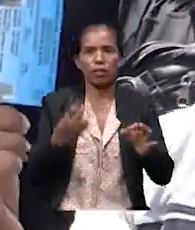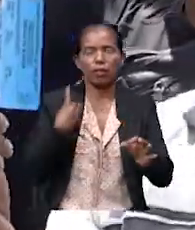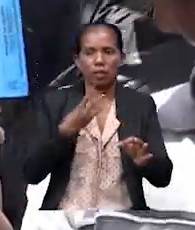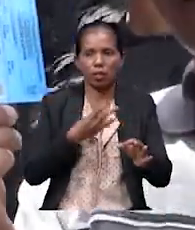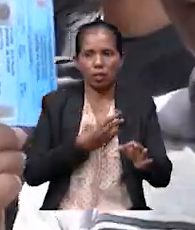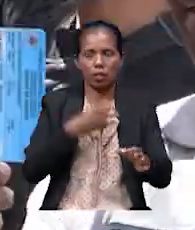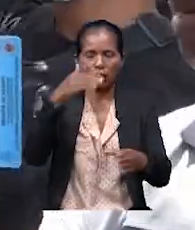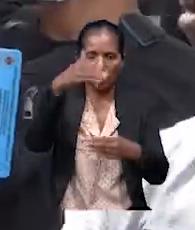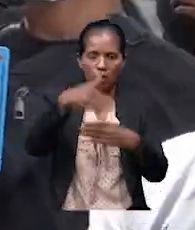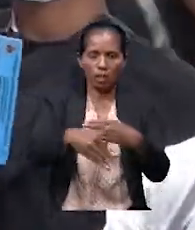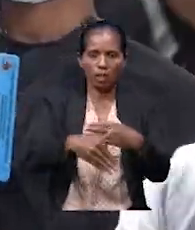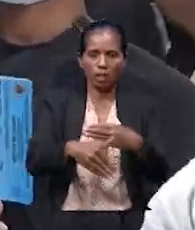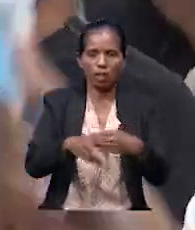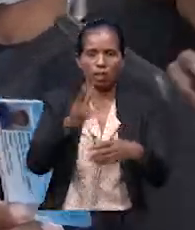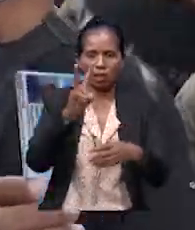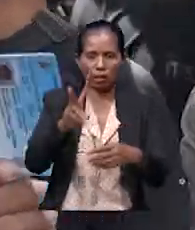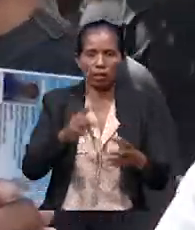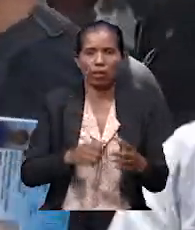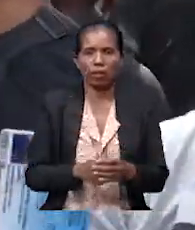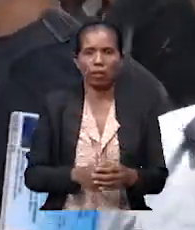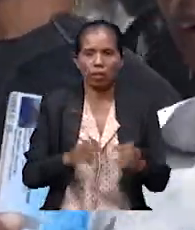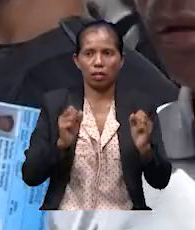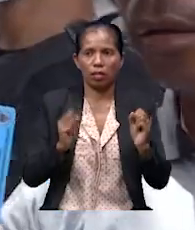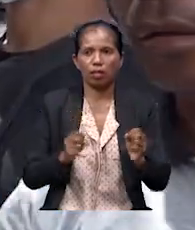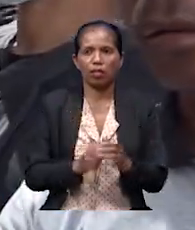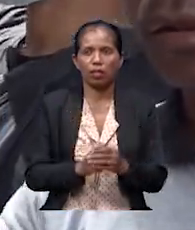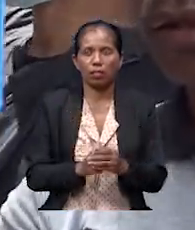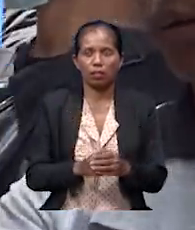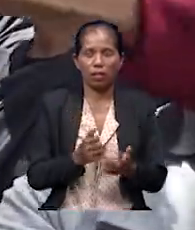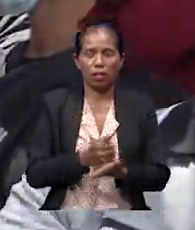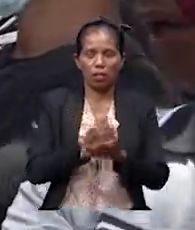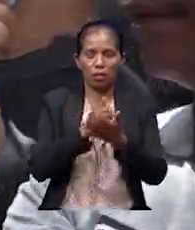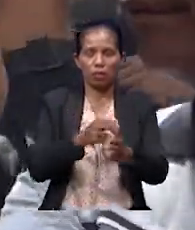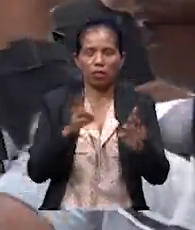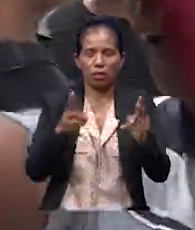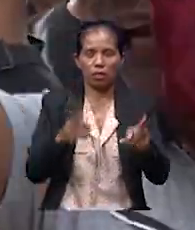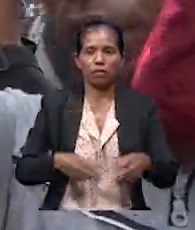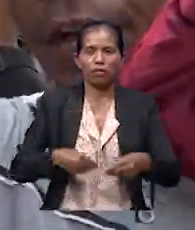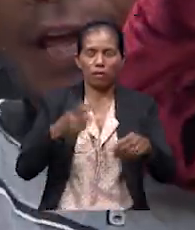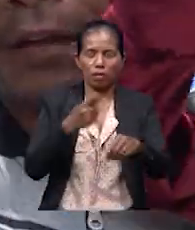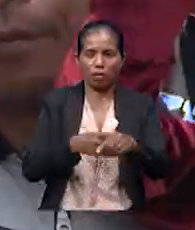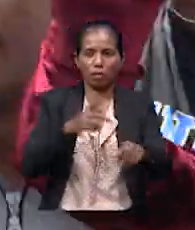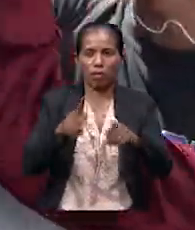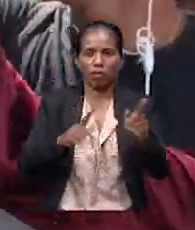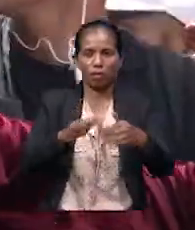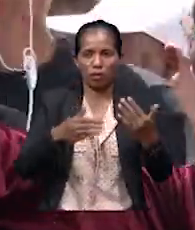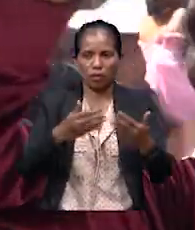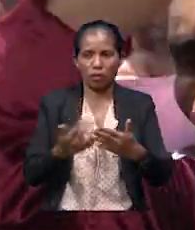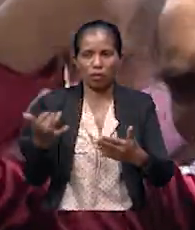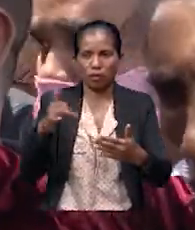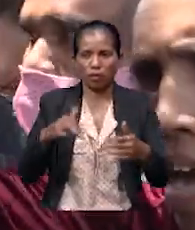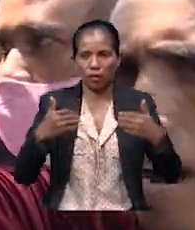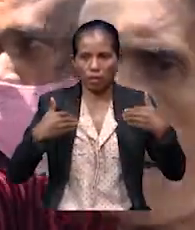ia segunda ronda ne situação ser ne bele resolve atu ne bele fobivan ba ia povo toma sira hot ne be ia